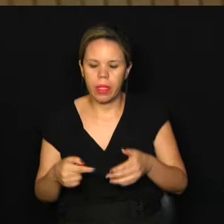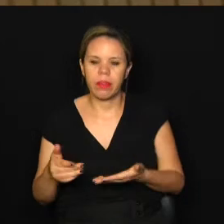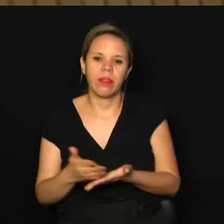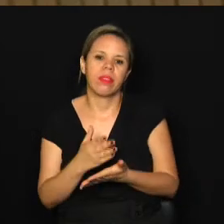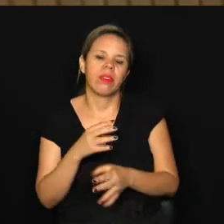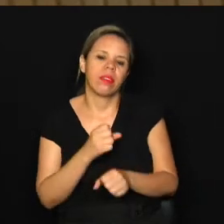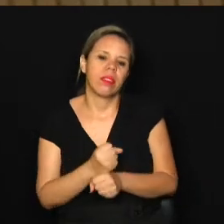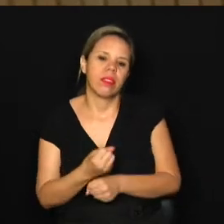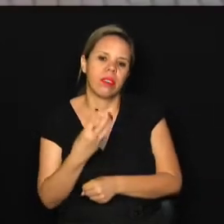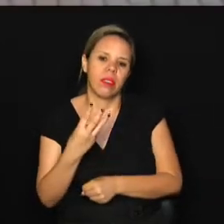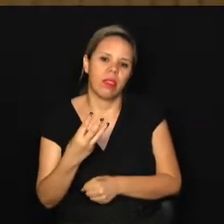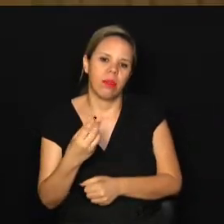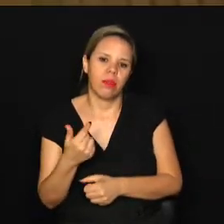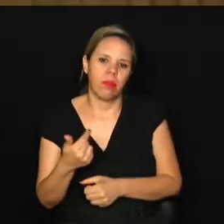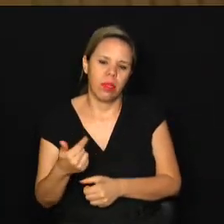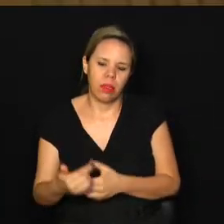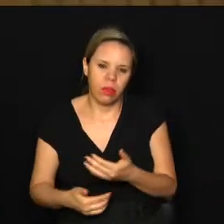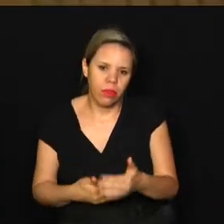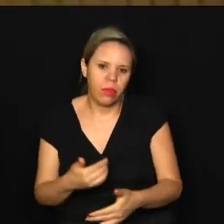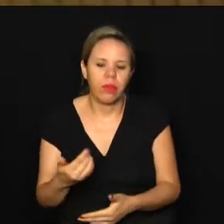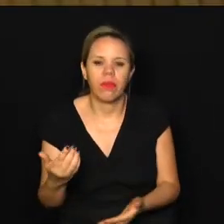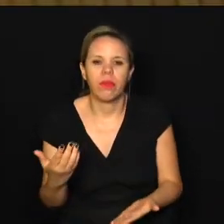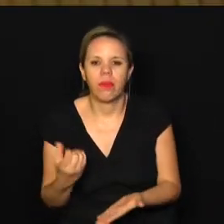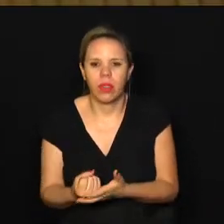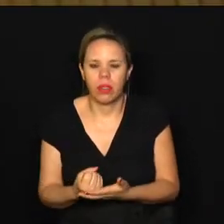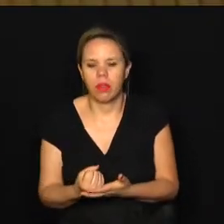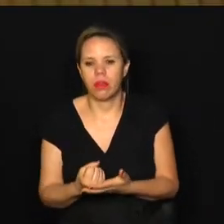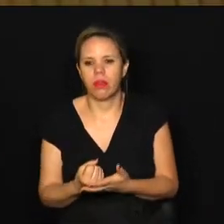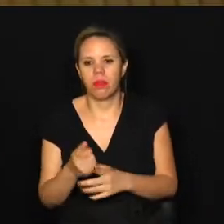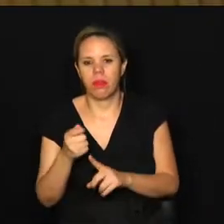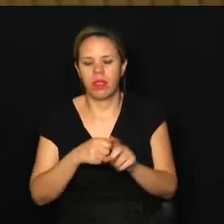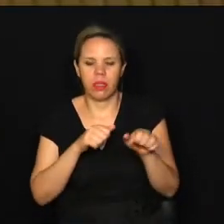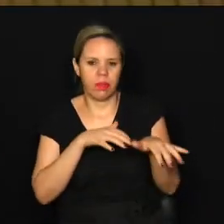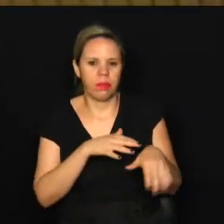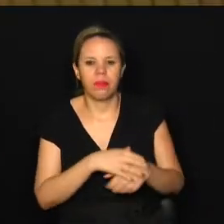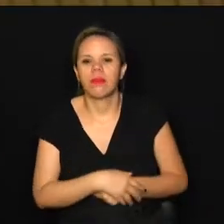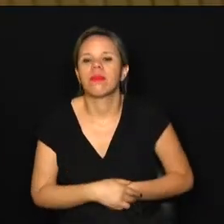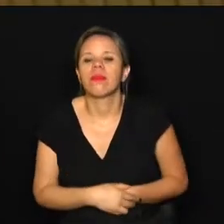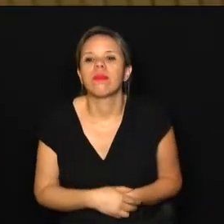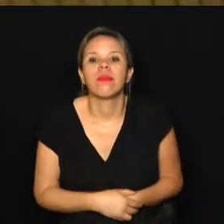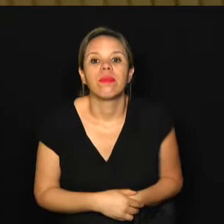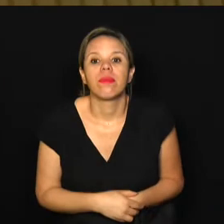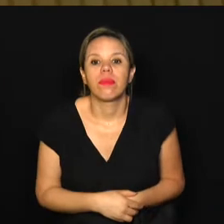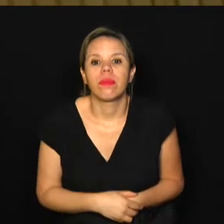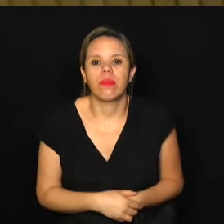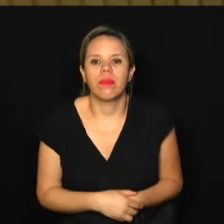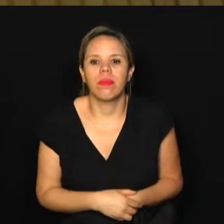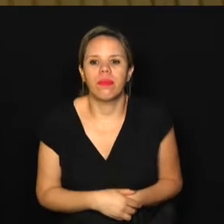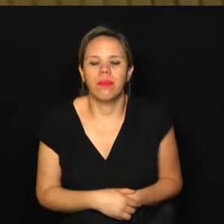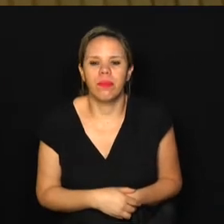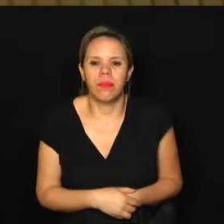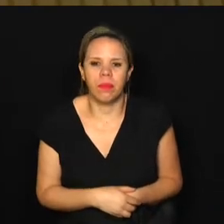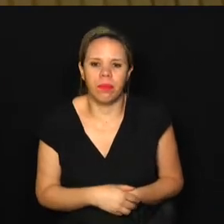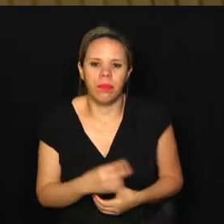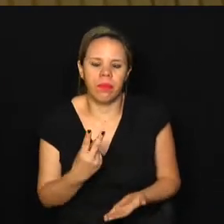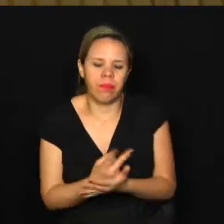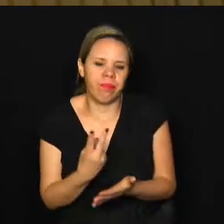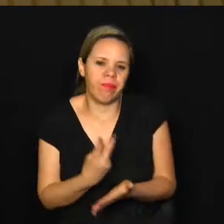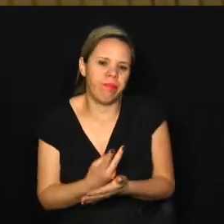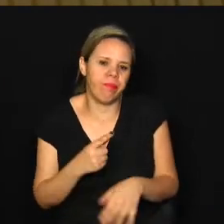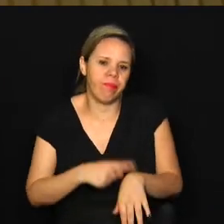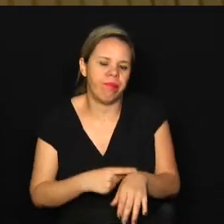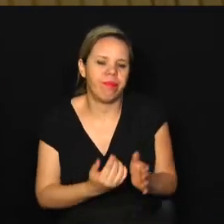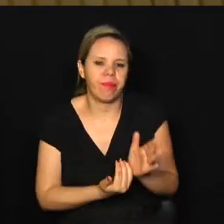primeiras, nós já tivemos mais uma parcela nesse mês de setembro. E, ao mesmo tempo, houve um